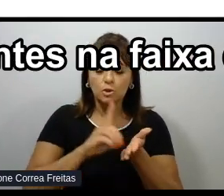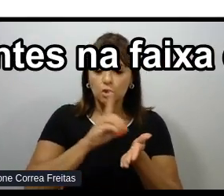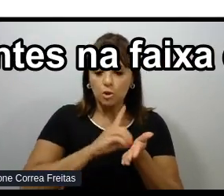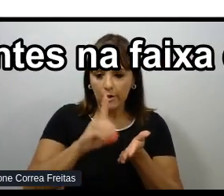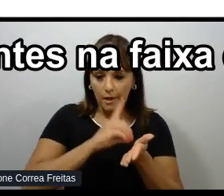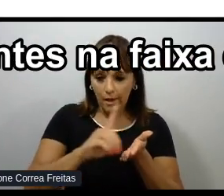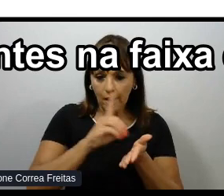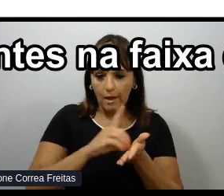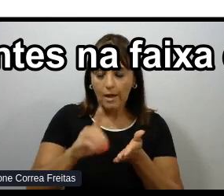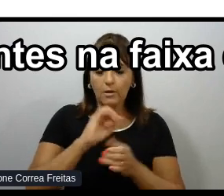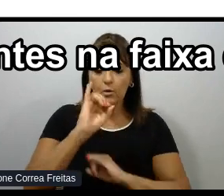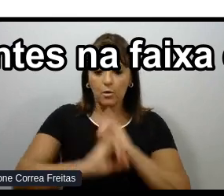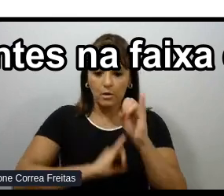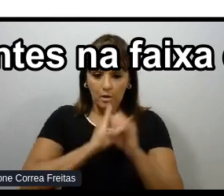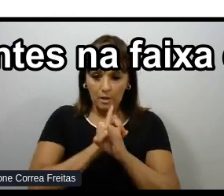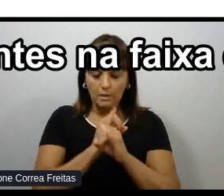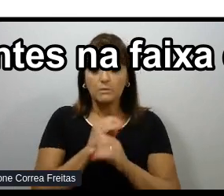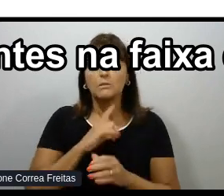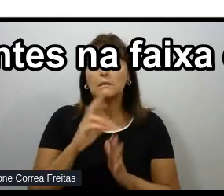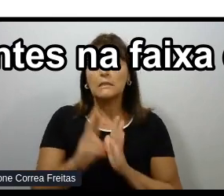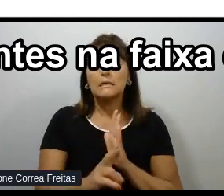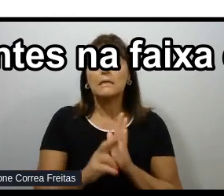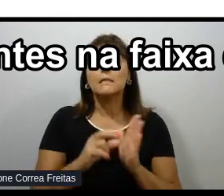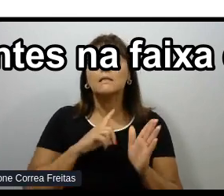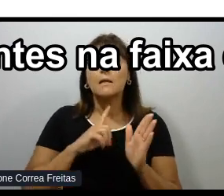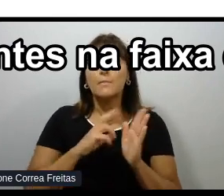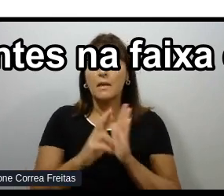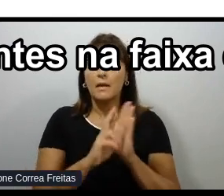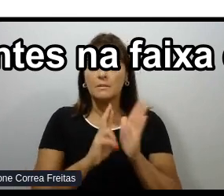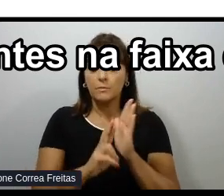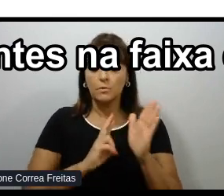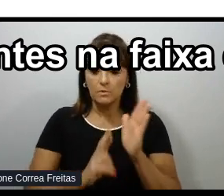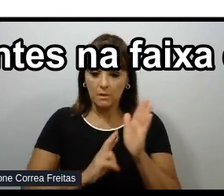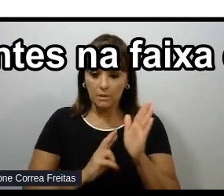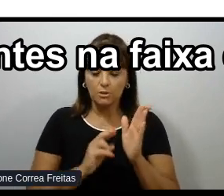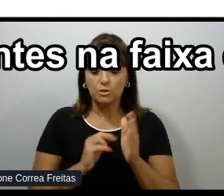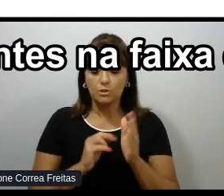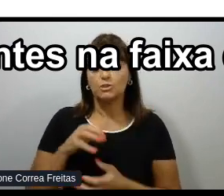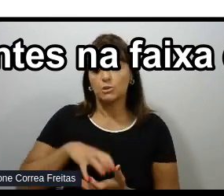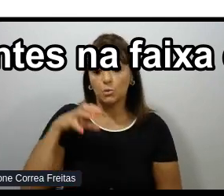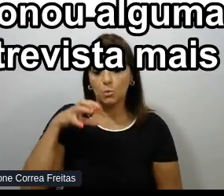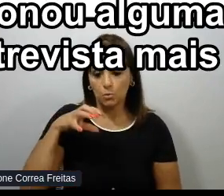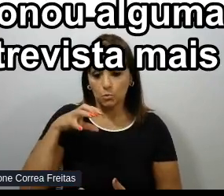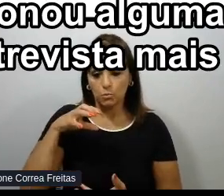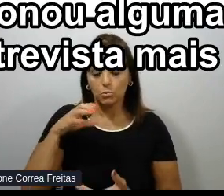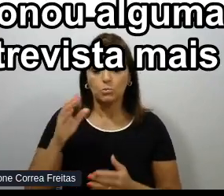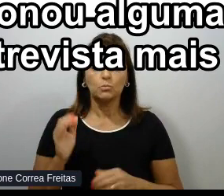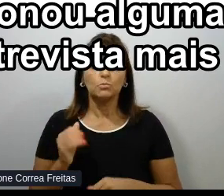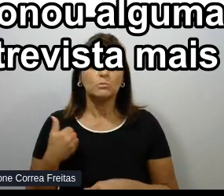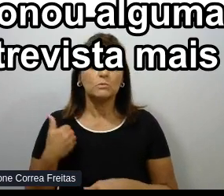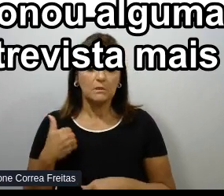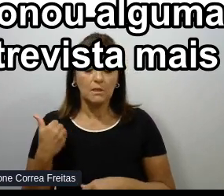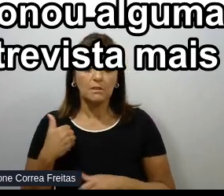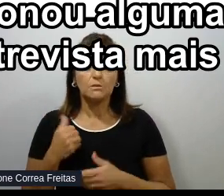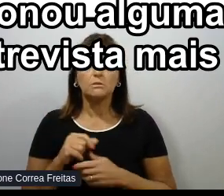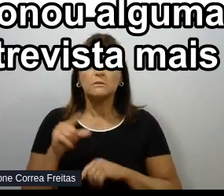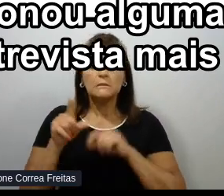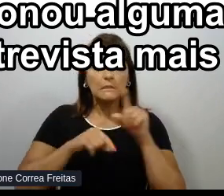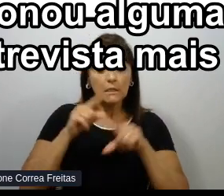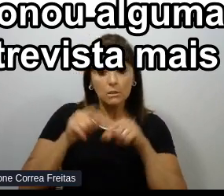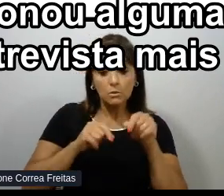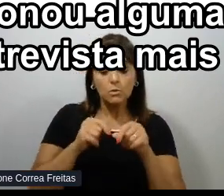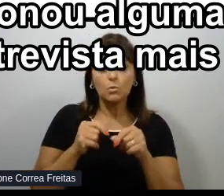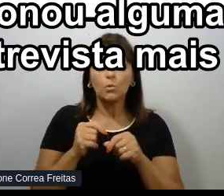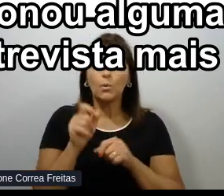do Brasil. A partir daí, a gente mapeou quais são as tendências de comportamento em relação ao uso da internet, e depois a gente gerou um